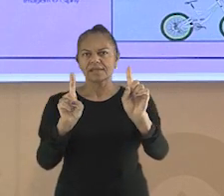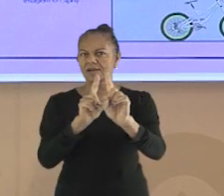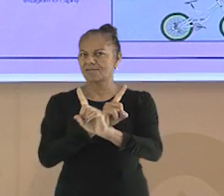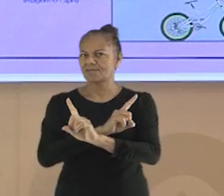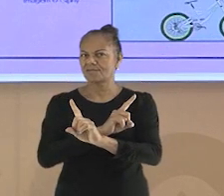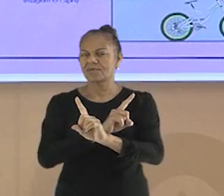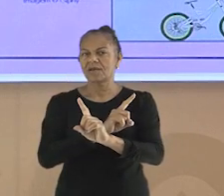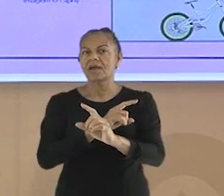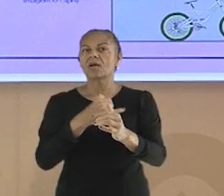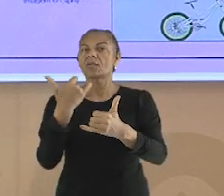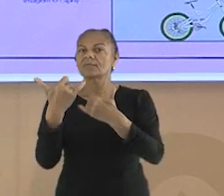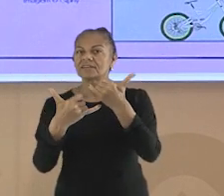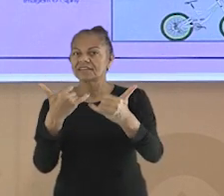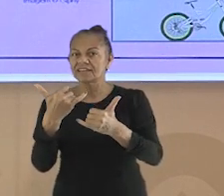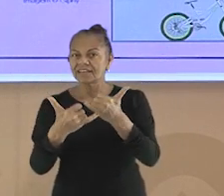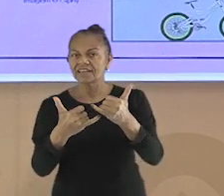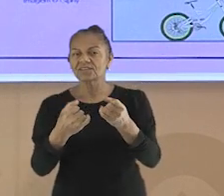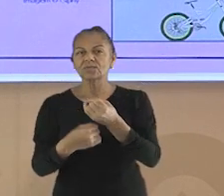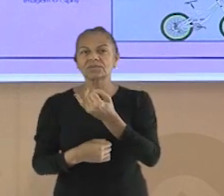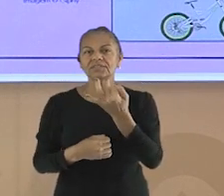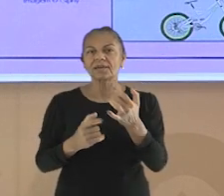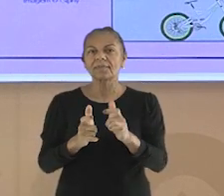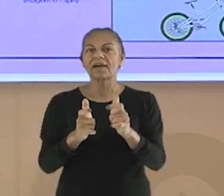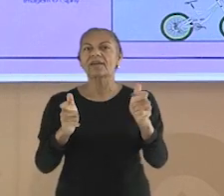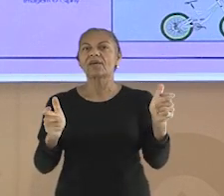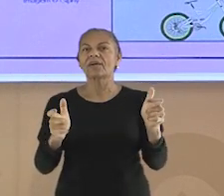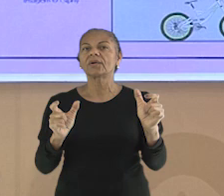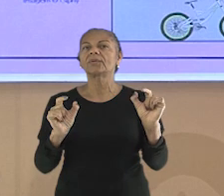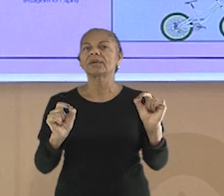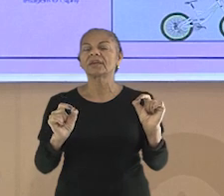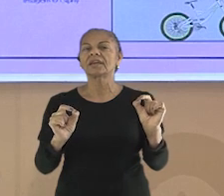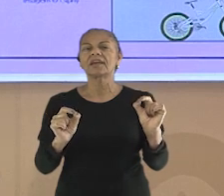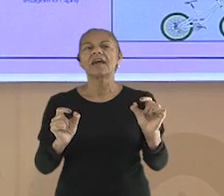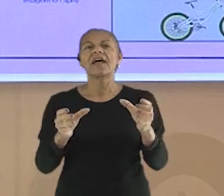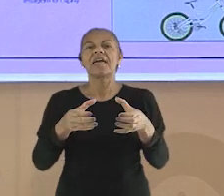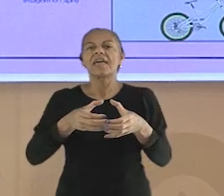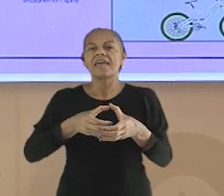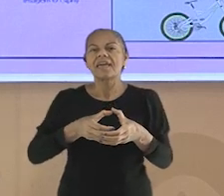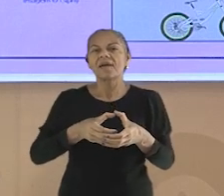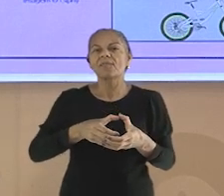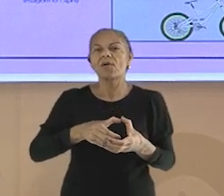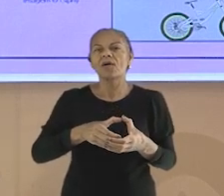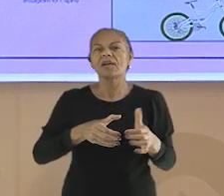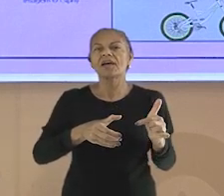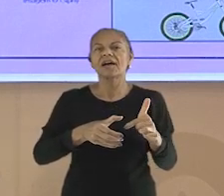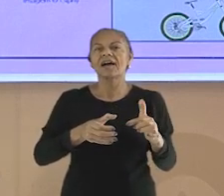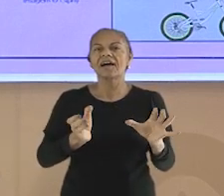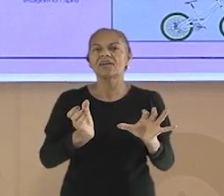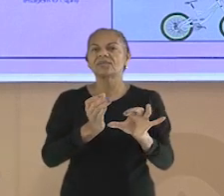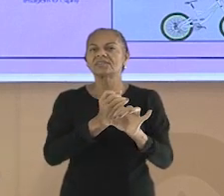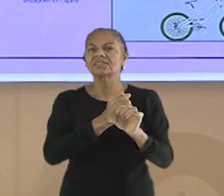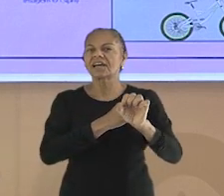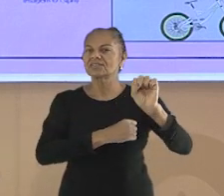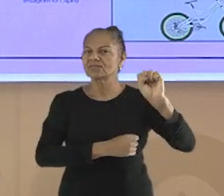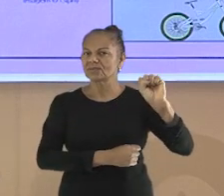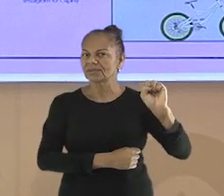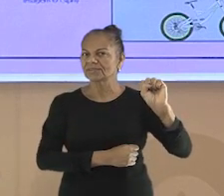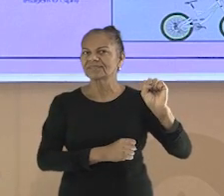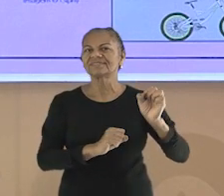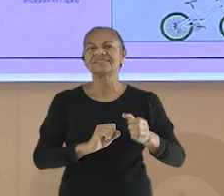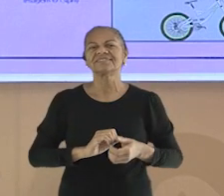está em maior quantidade é a bola, já que nós temos 8 bolas aqui na tabela de Pedrinho.